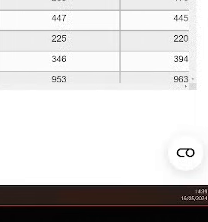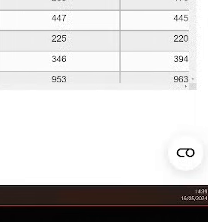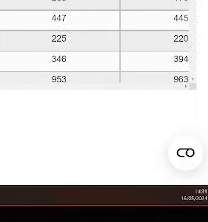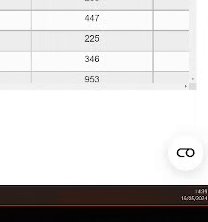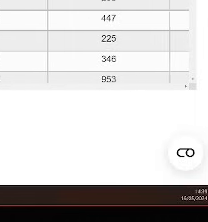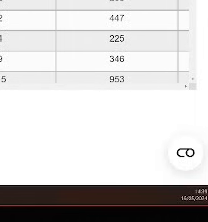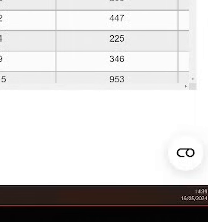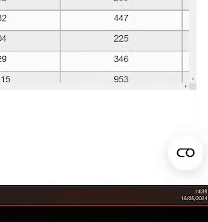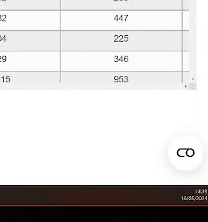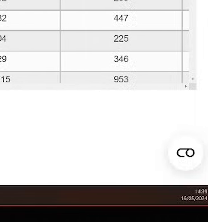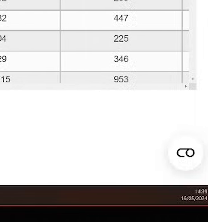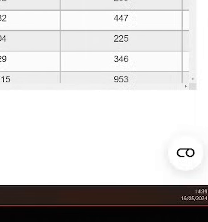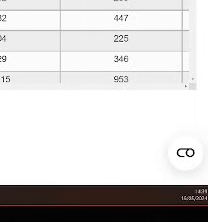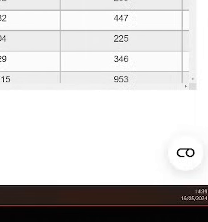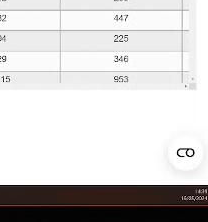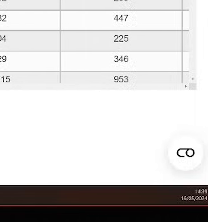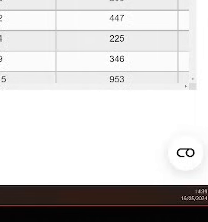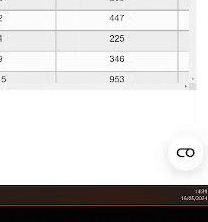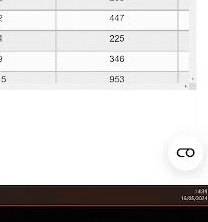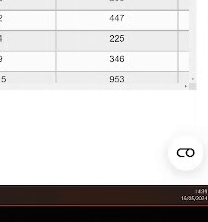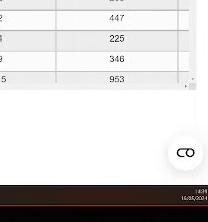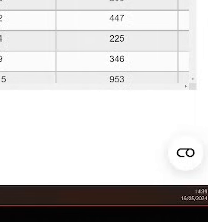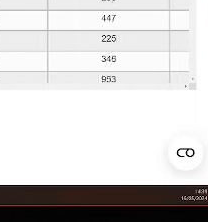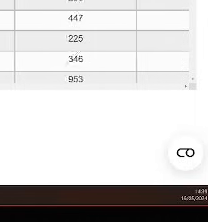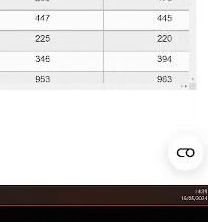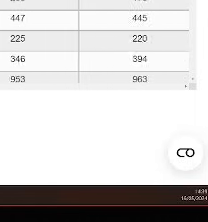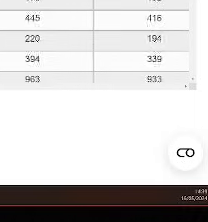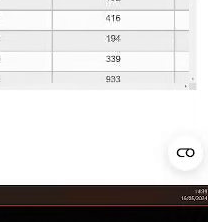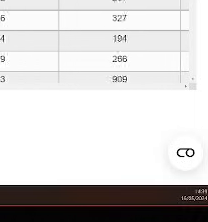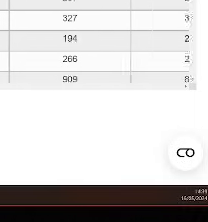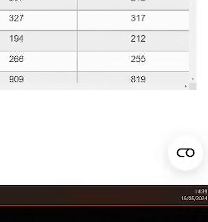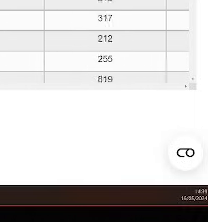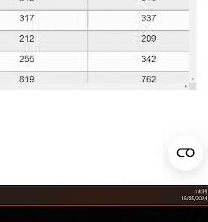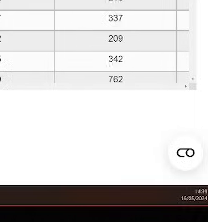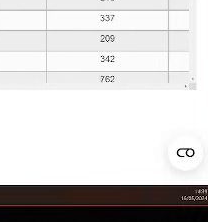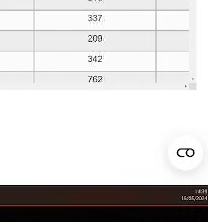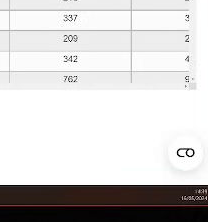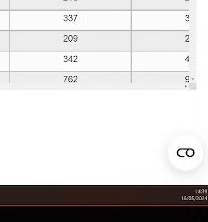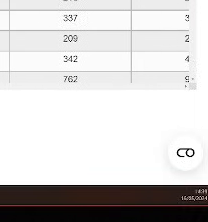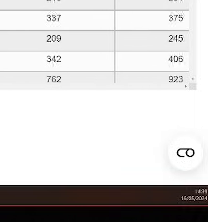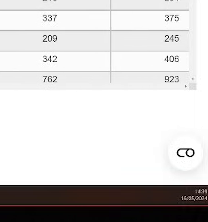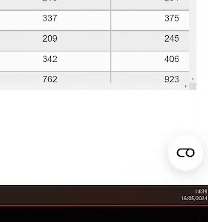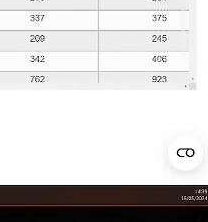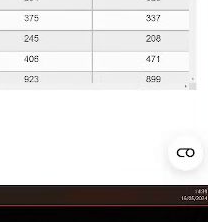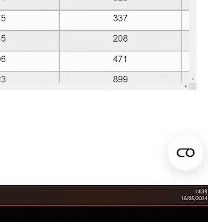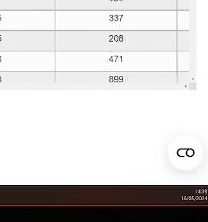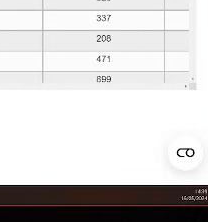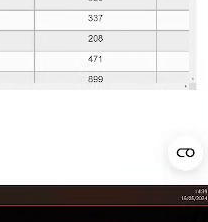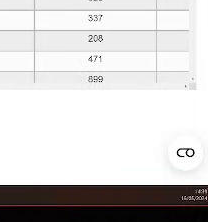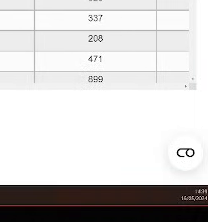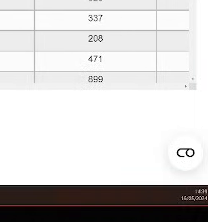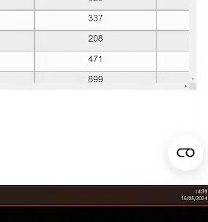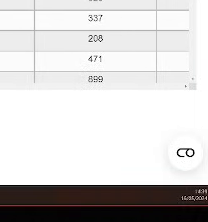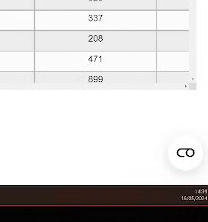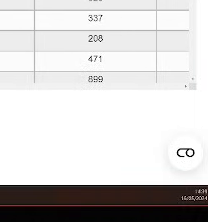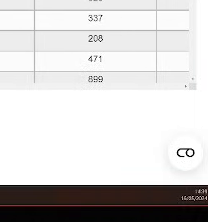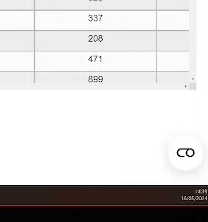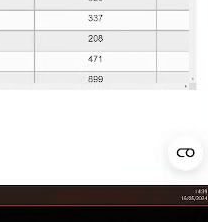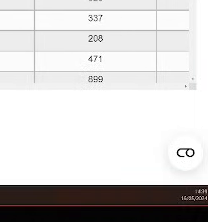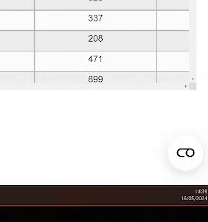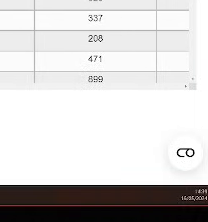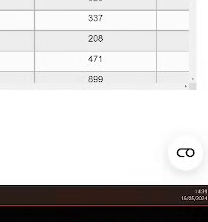descendo ele foi descendo de 2013 a 2020 desceu